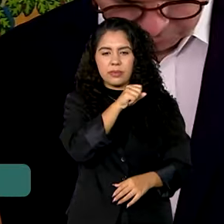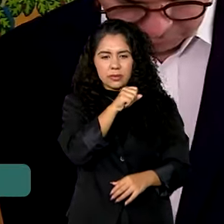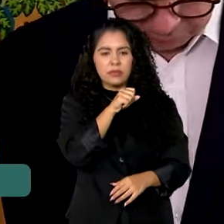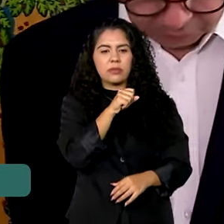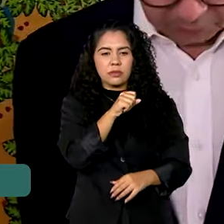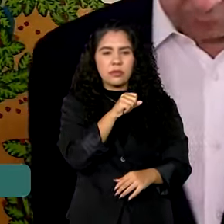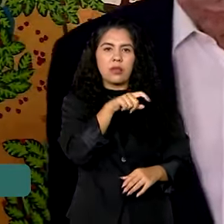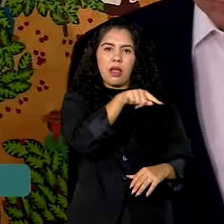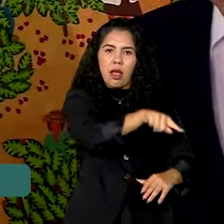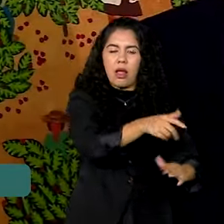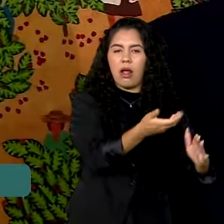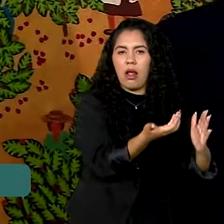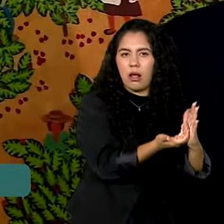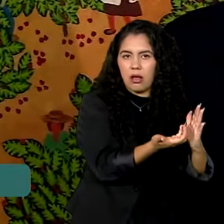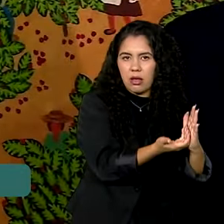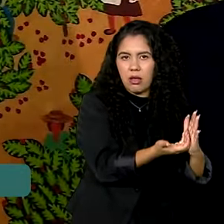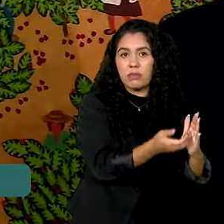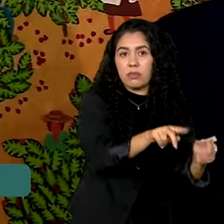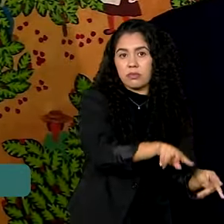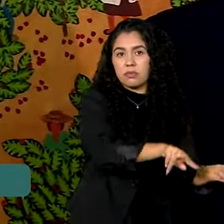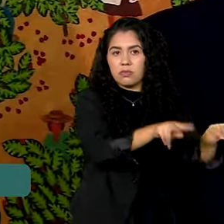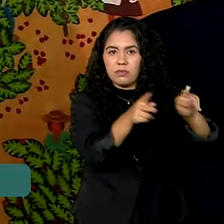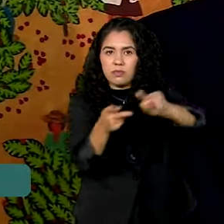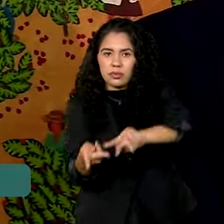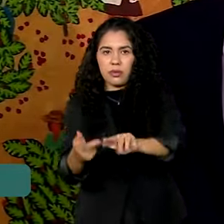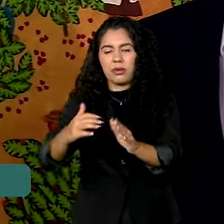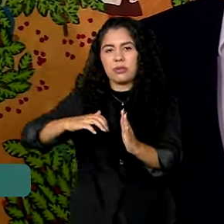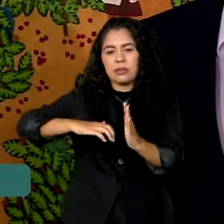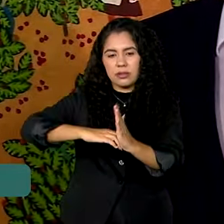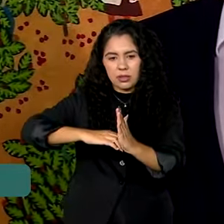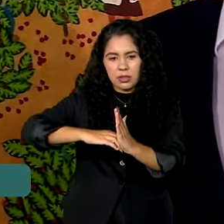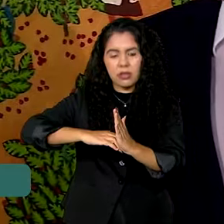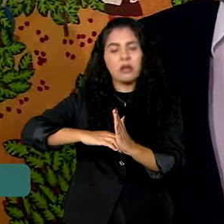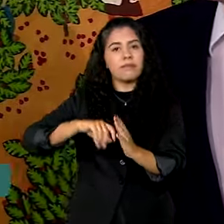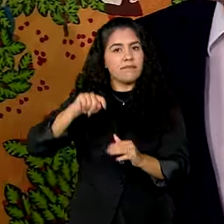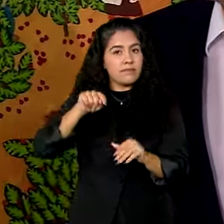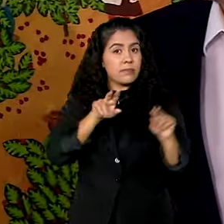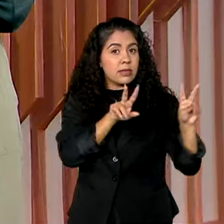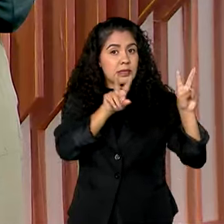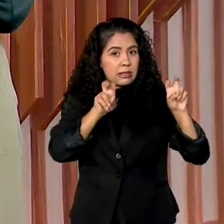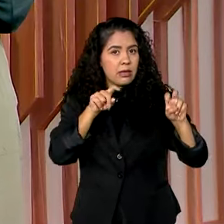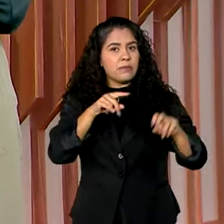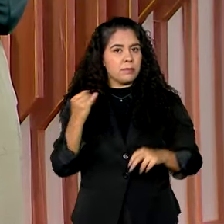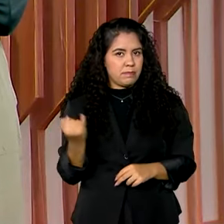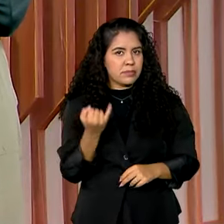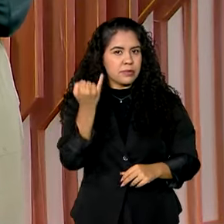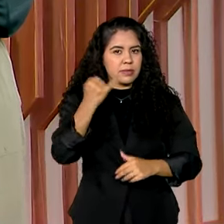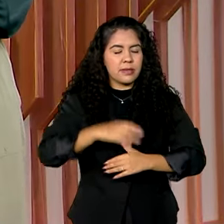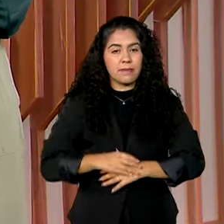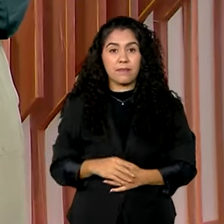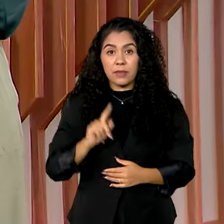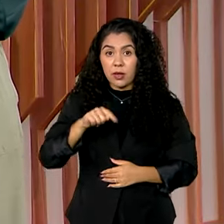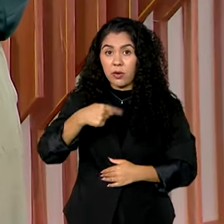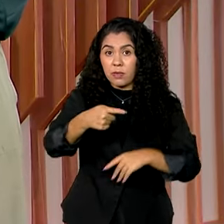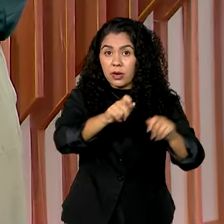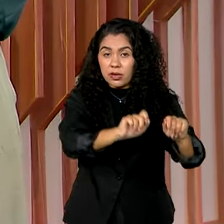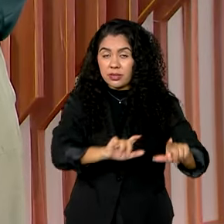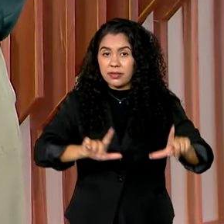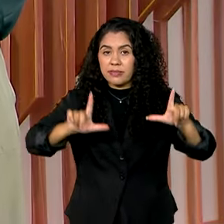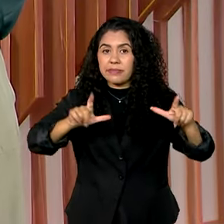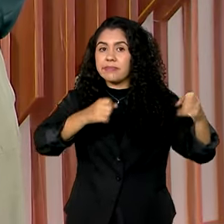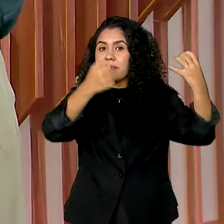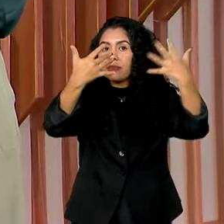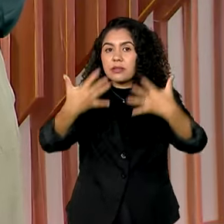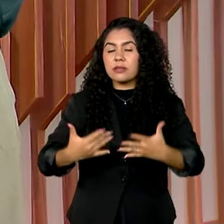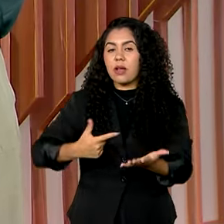na Câmara dos Deputados e depois no Senado. Então, é um tema importante para nós. Veja a seguir, acordo